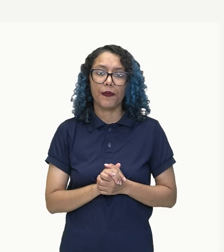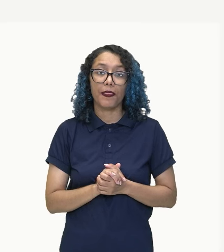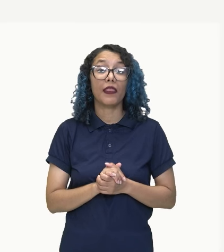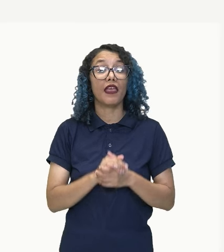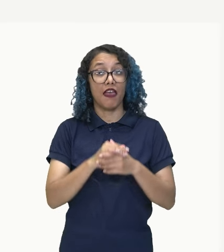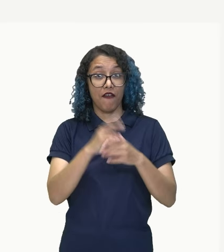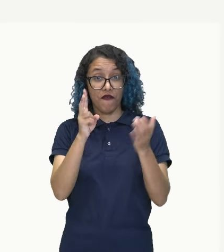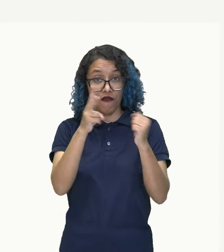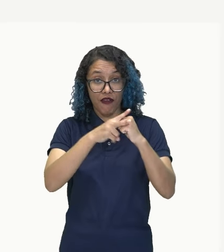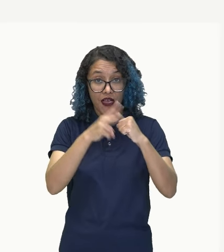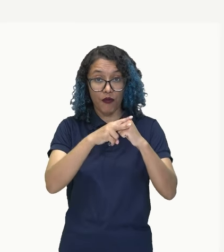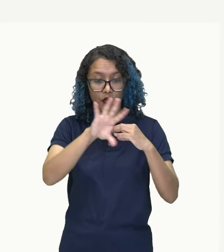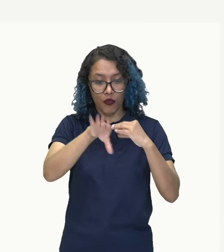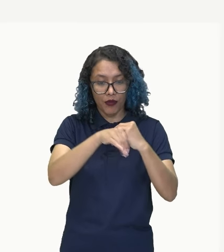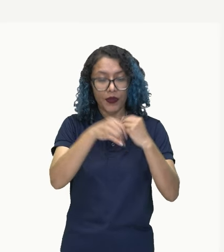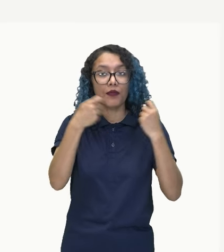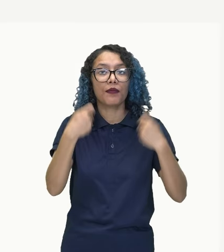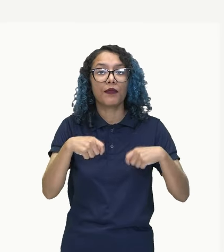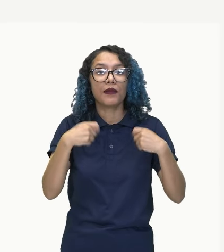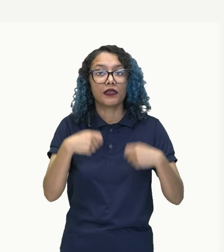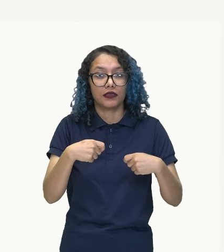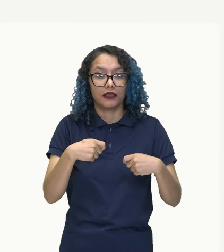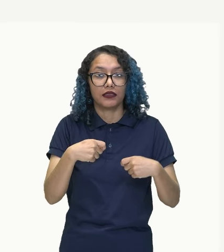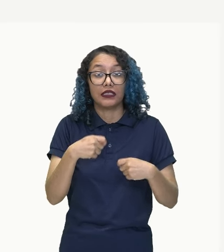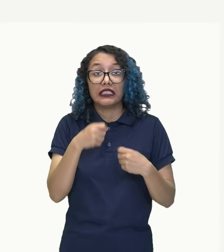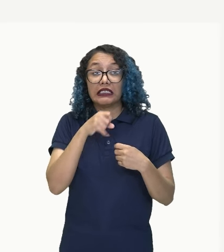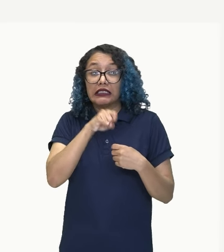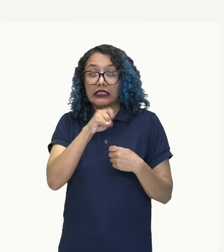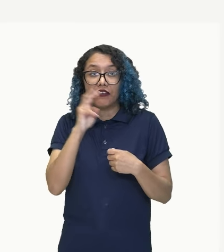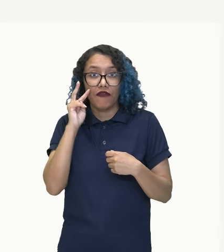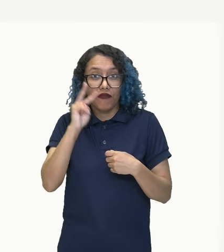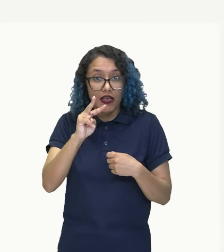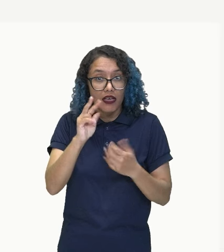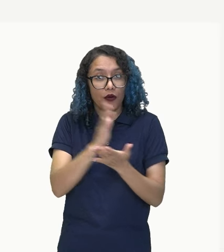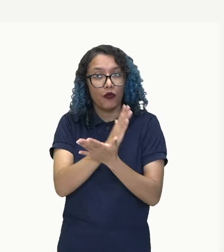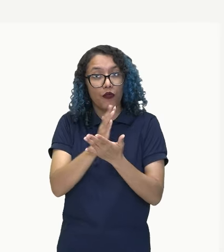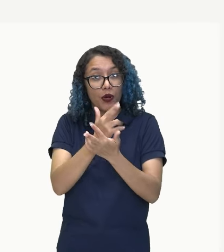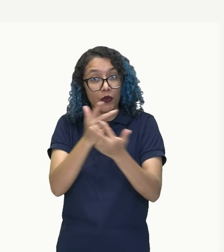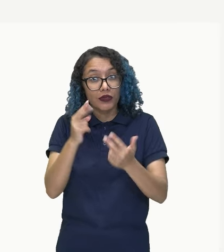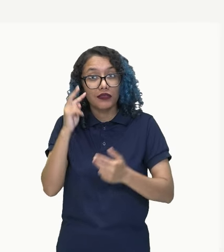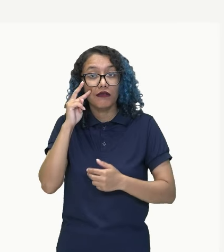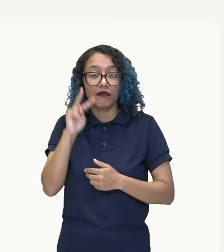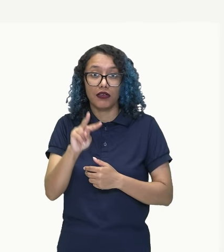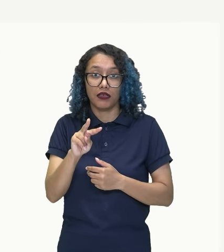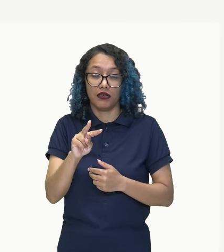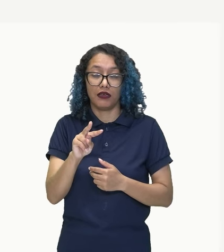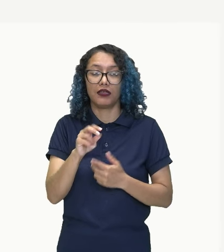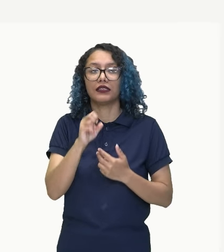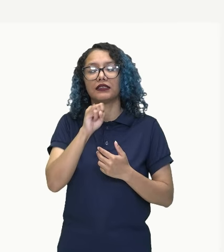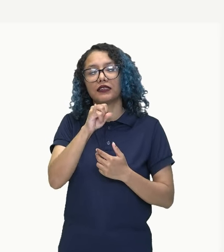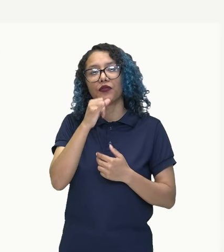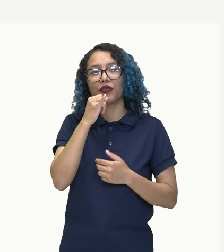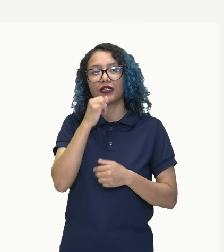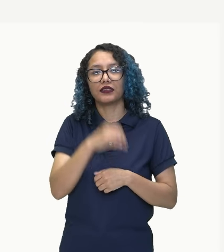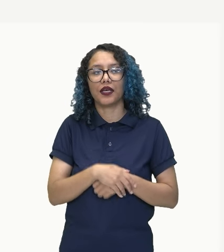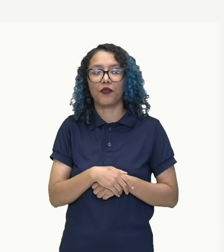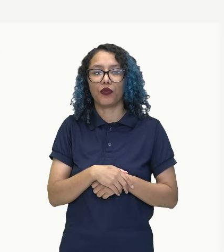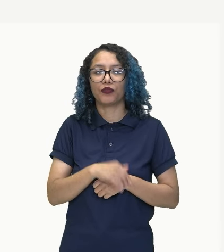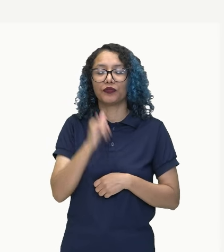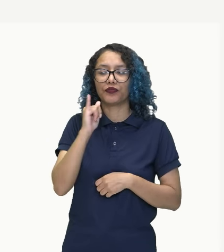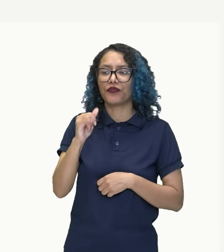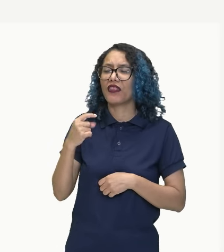de complemento, tá? Porque quem vê, vê alguma coisa. Se você chega para alguém e diz, eu